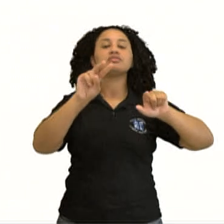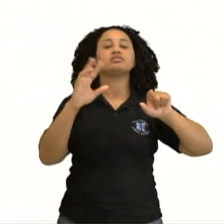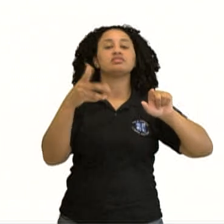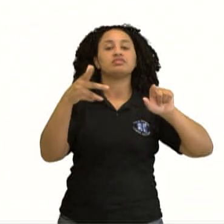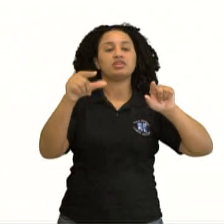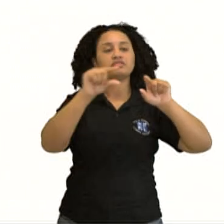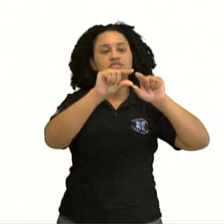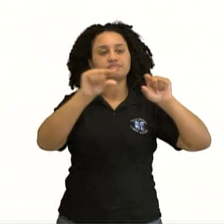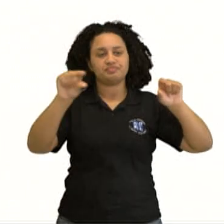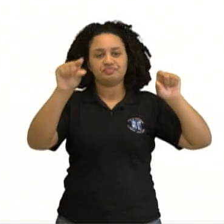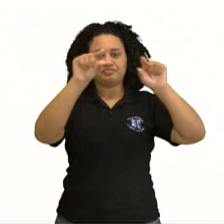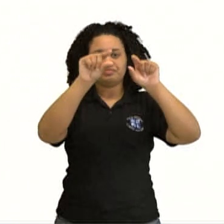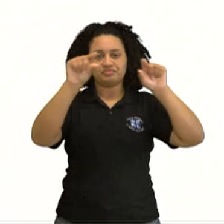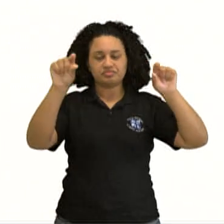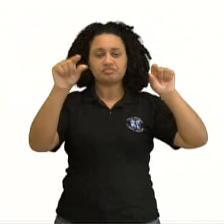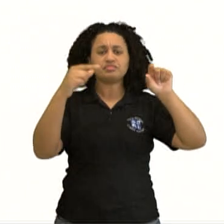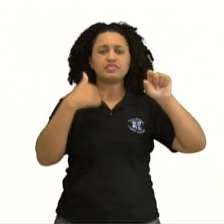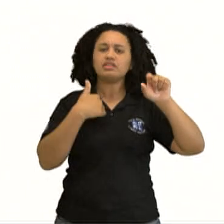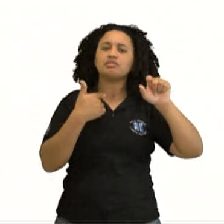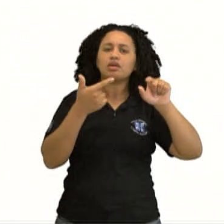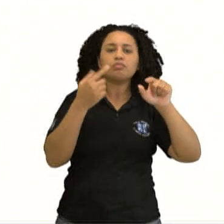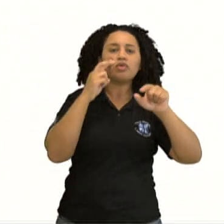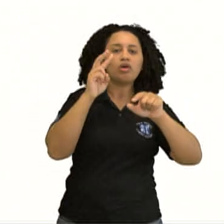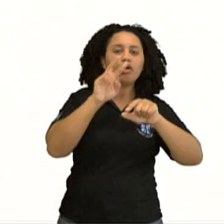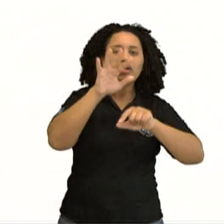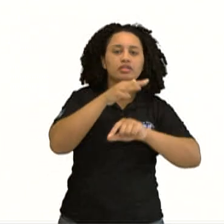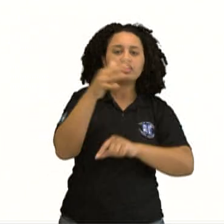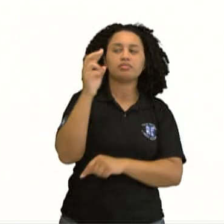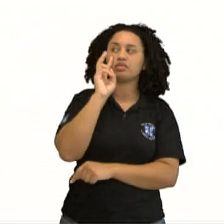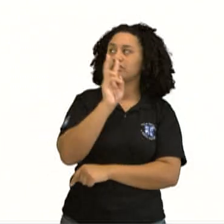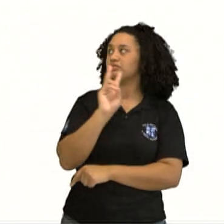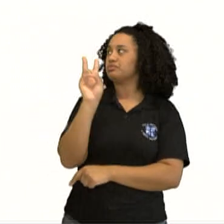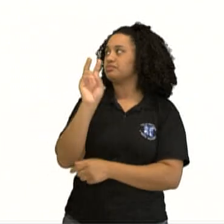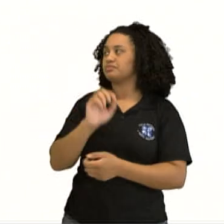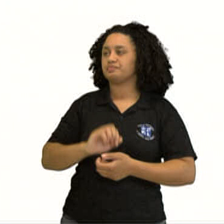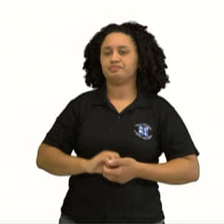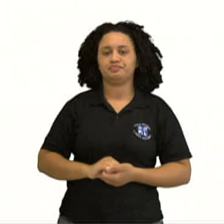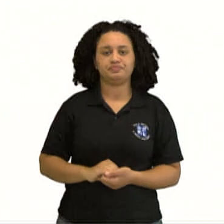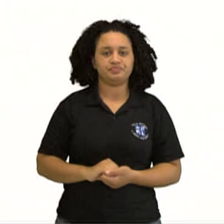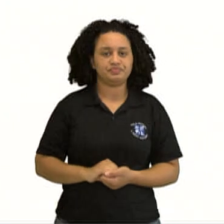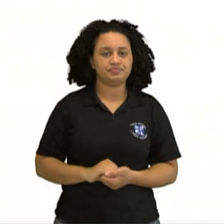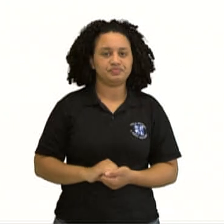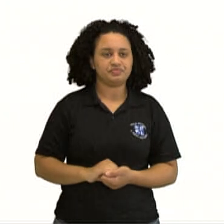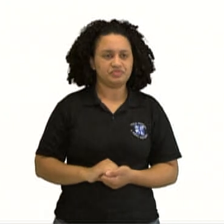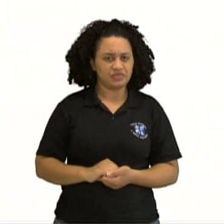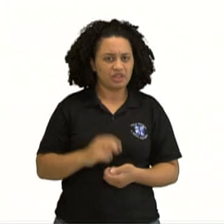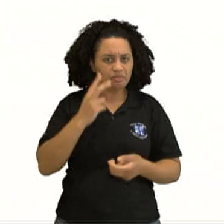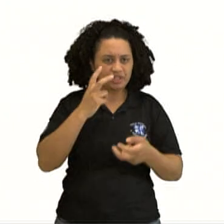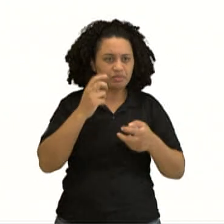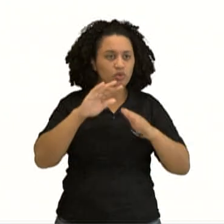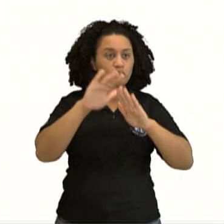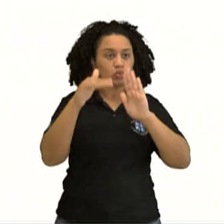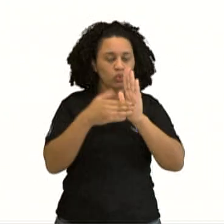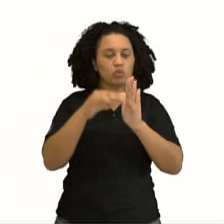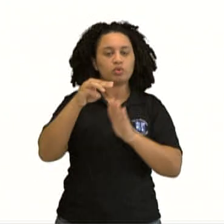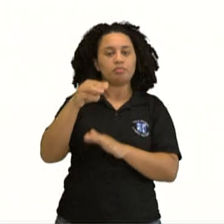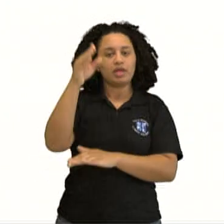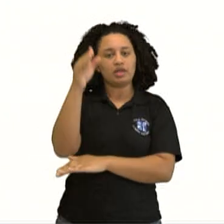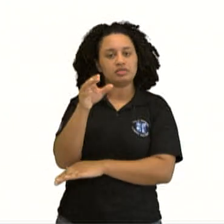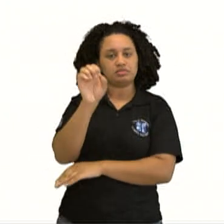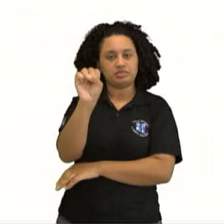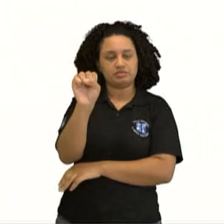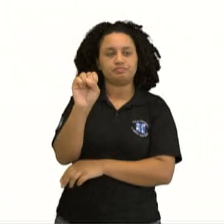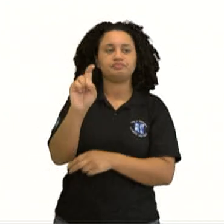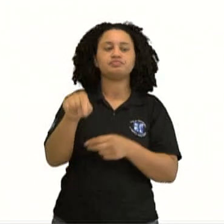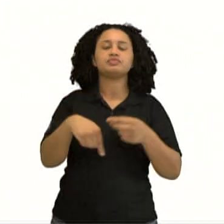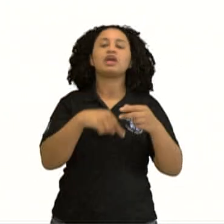13, o tempo 6 com a velocidade de 15 e o tempo 7 com velocidade de 17, todos eles em metros por segundo. A